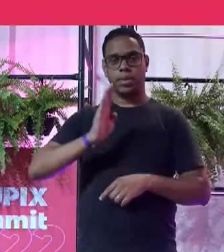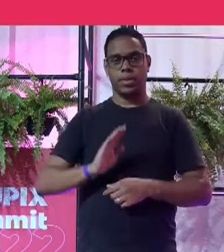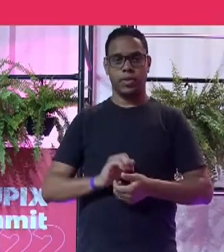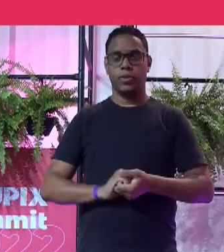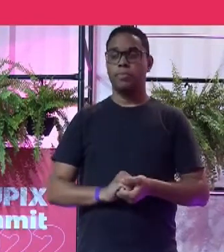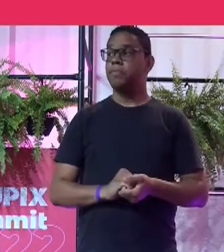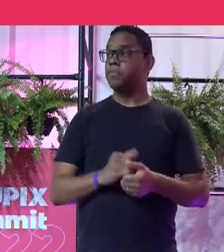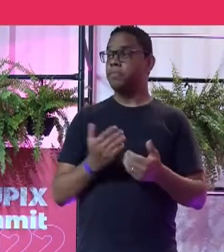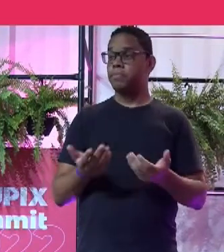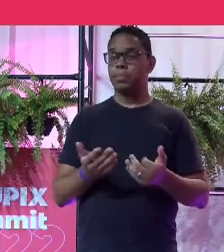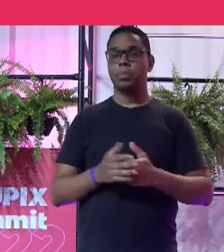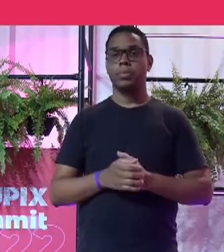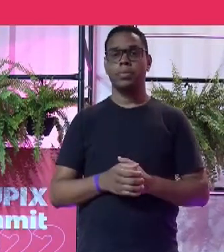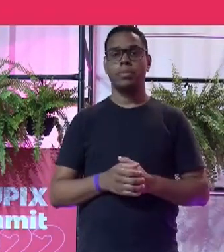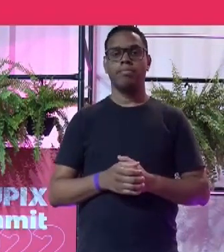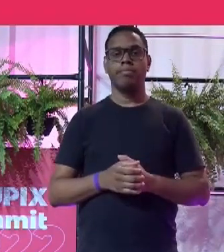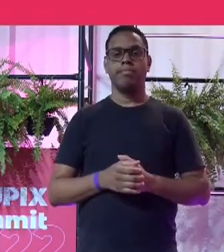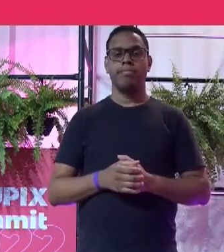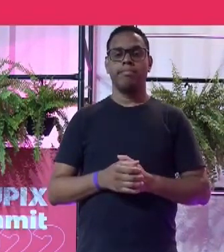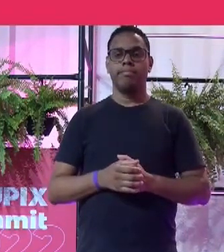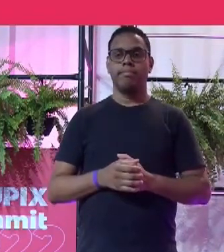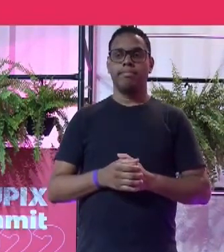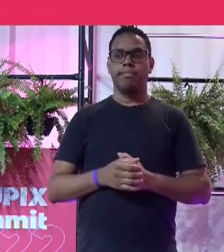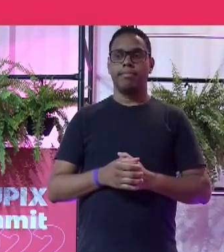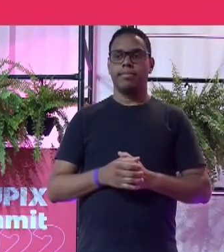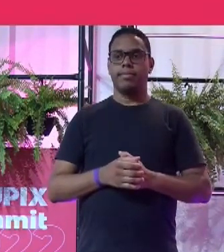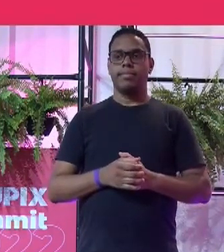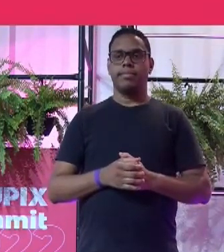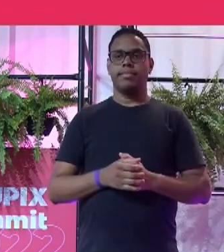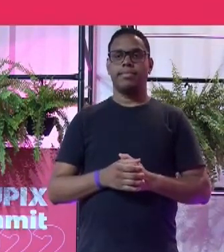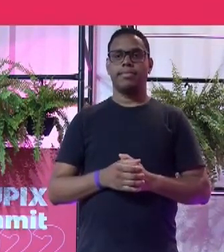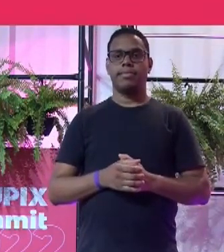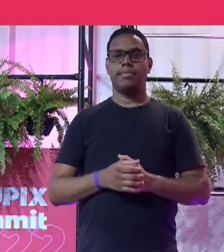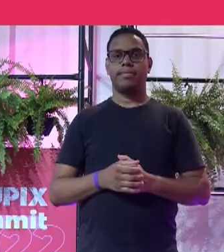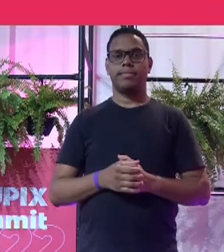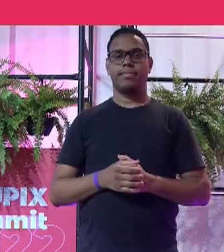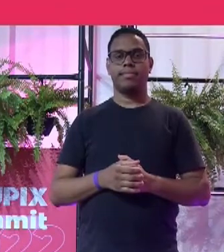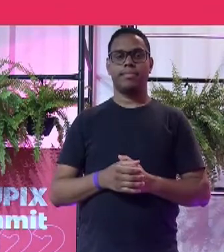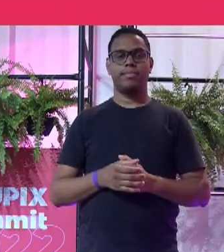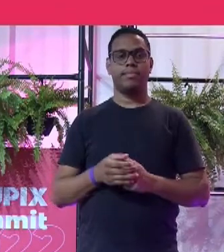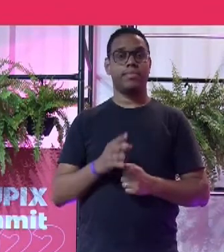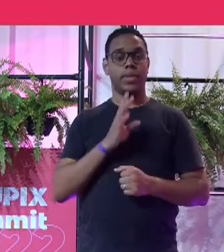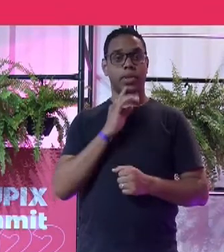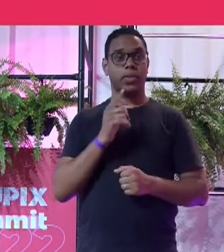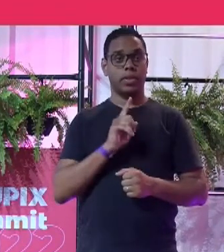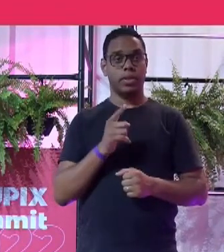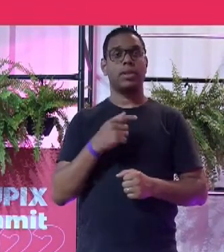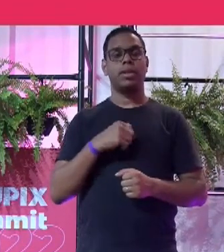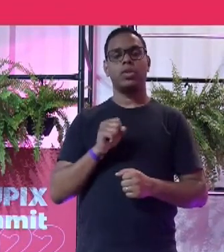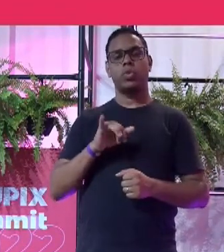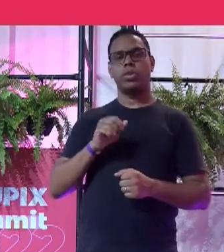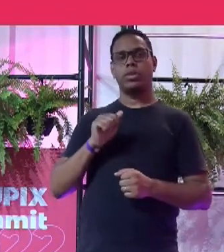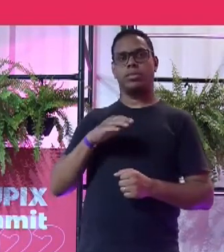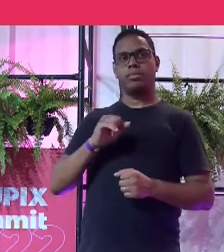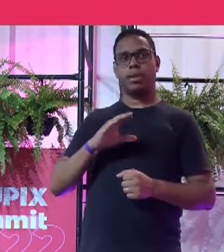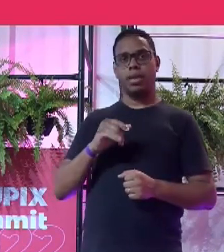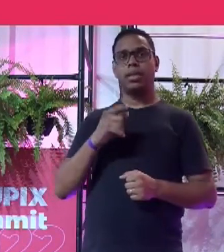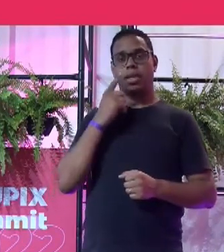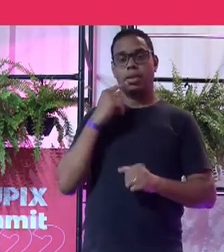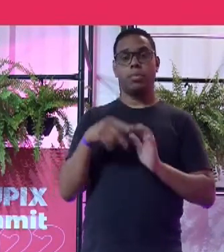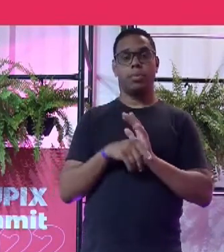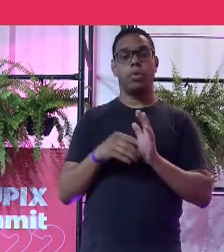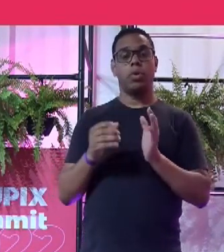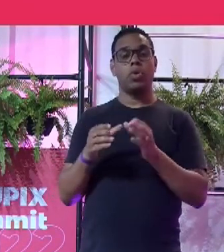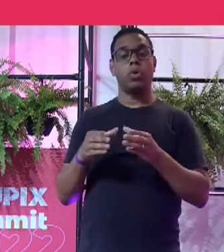bom, alguém me ajuda aqui? Agora sim. Para quem não conhece, a Jelly Smack é um unicórnio global